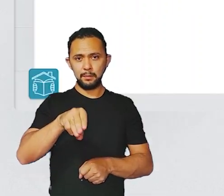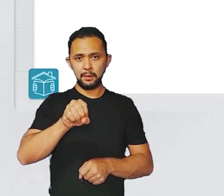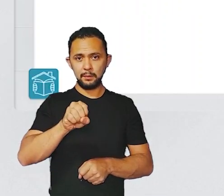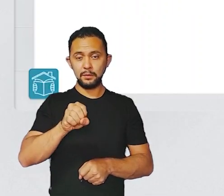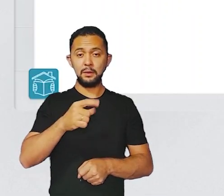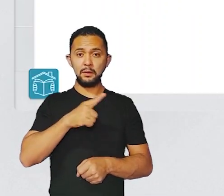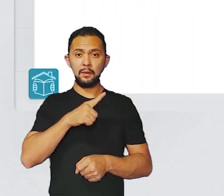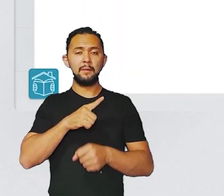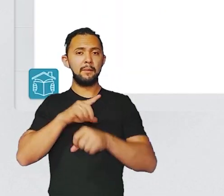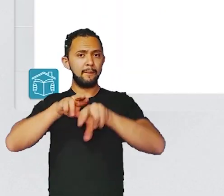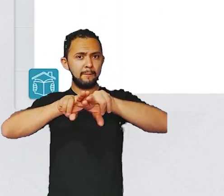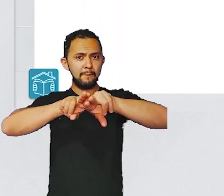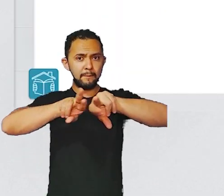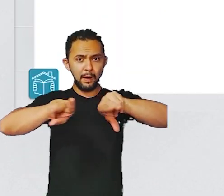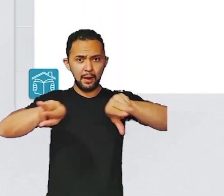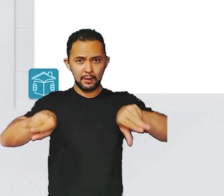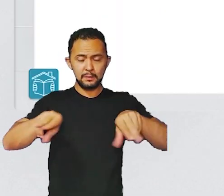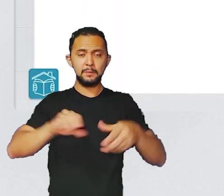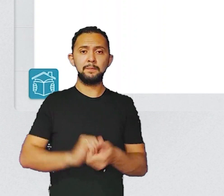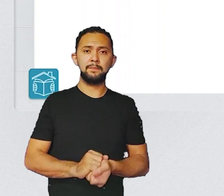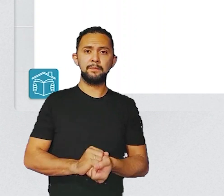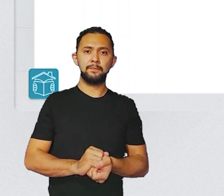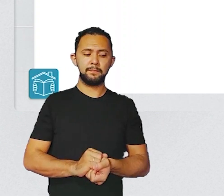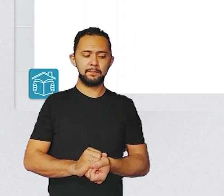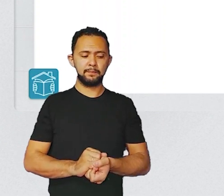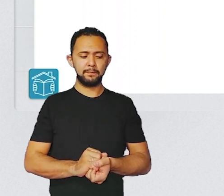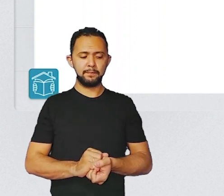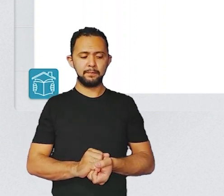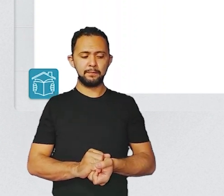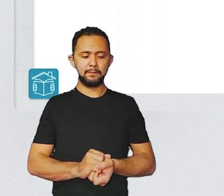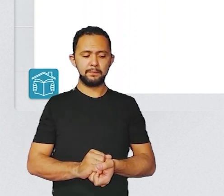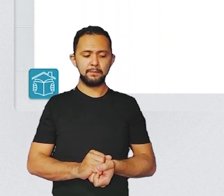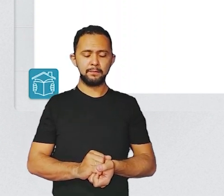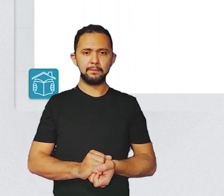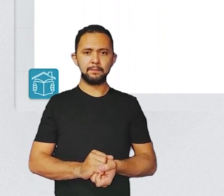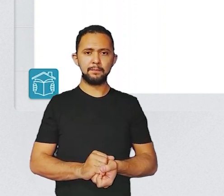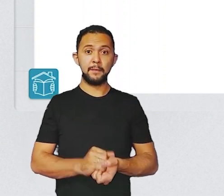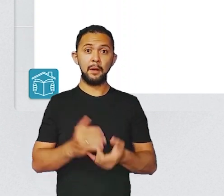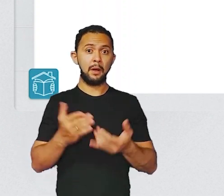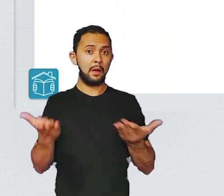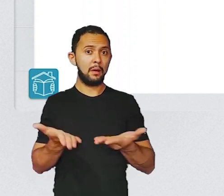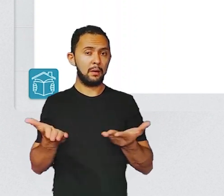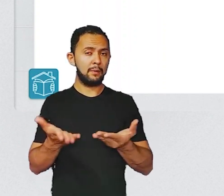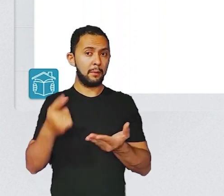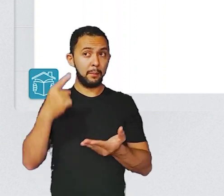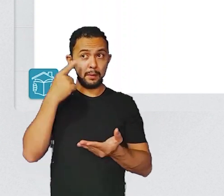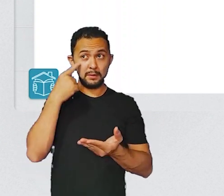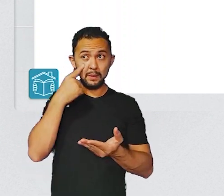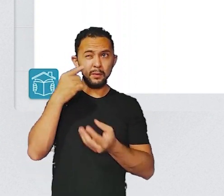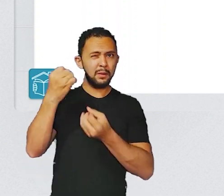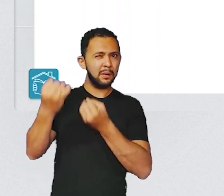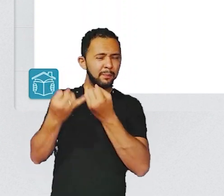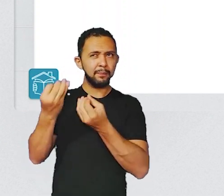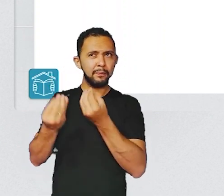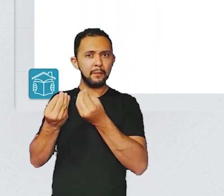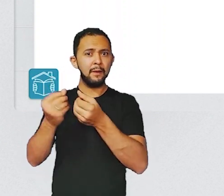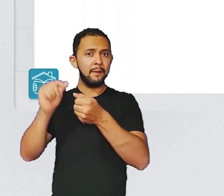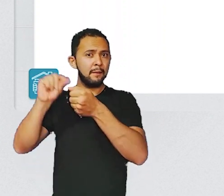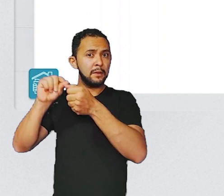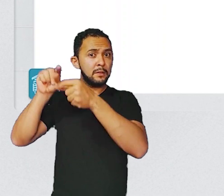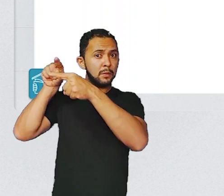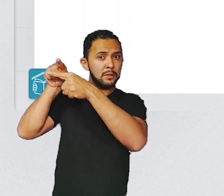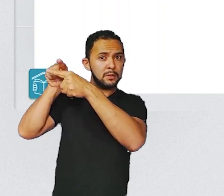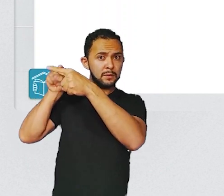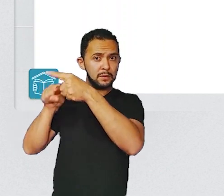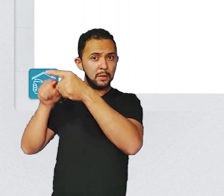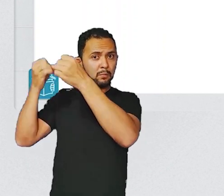outros. Agora nós vamos precisar dele, para fazer a decomposição. O que é decomposição? É o seguinte, pega